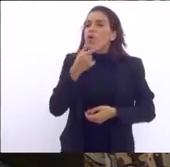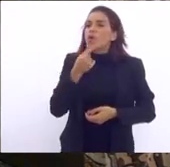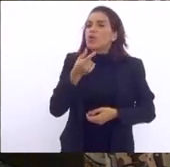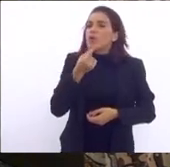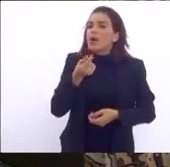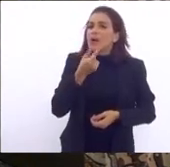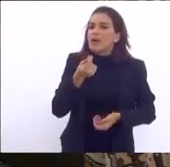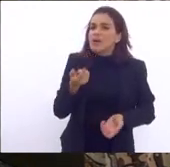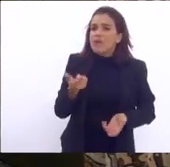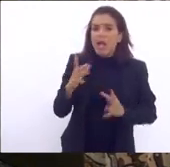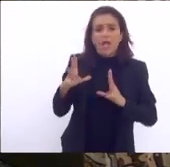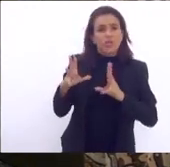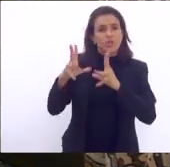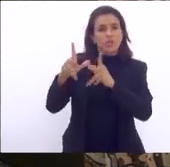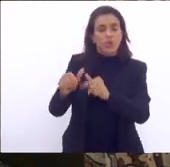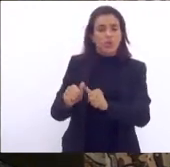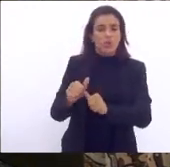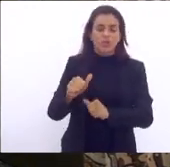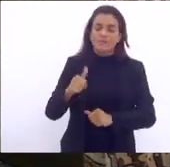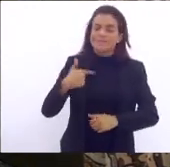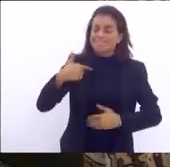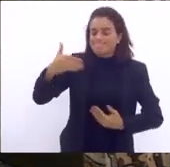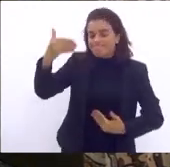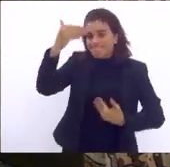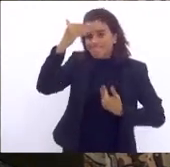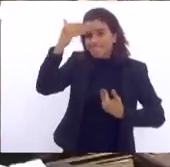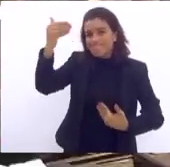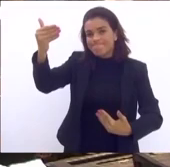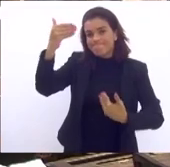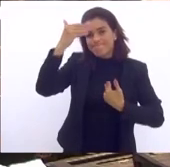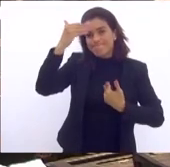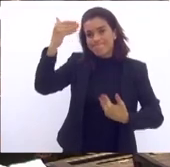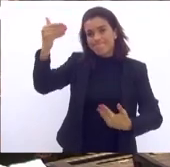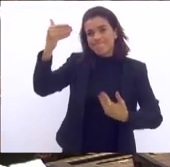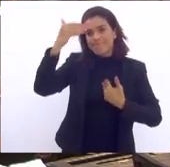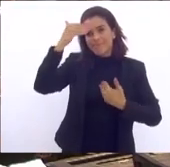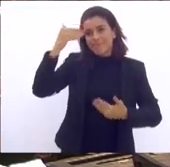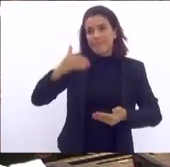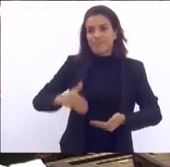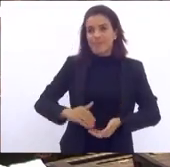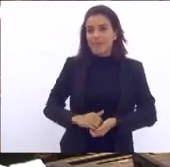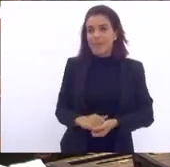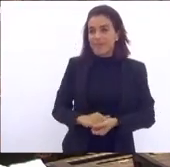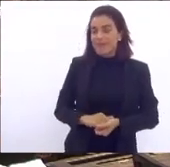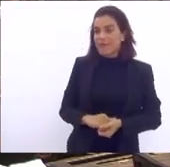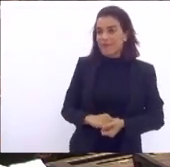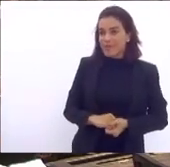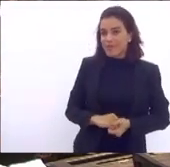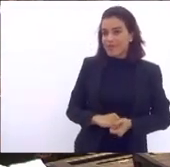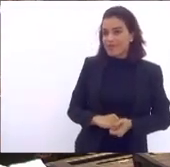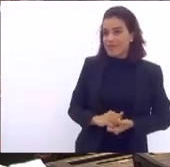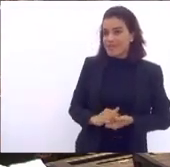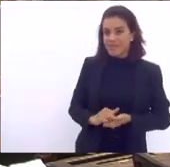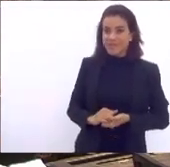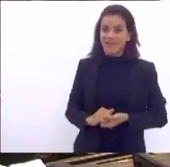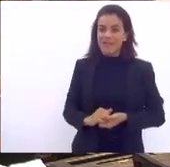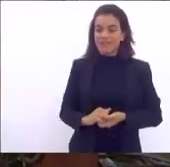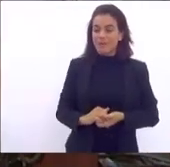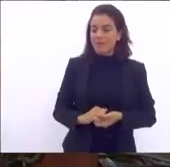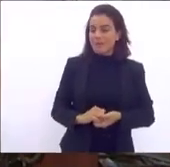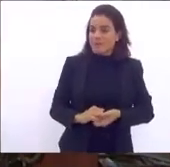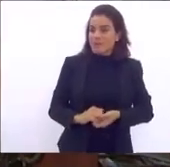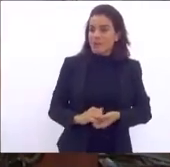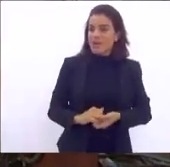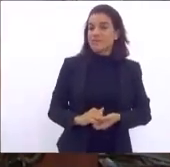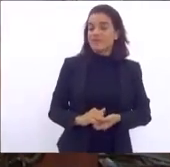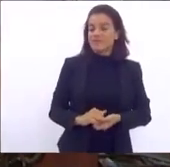nossa profunda admiração. Bela e gratidão. Homenagem. Obrigado, senhor presidente. Muito obrigado, Vossa Excelência. Não havendo mais quem queira discutir, encerrada a